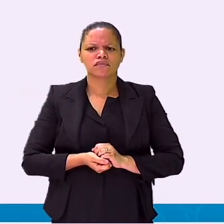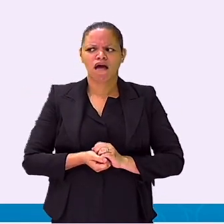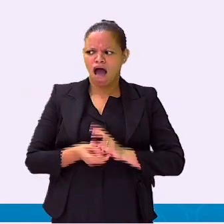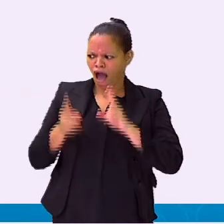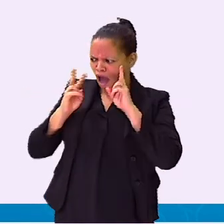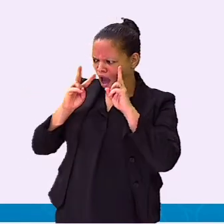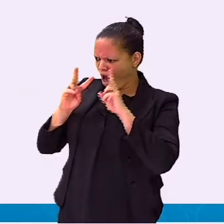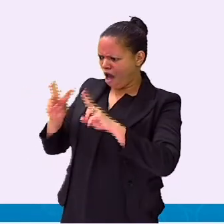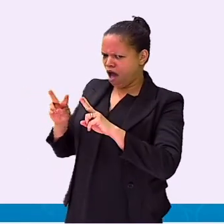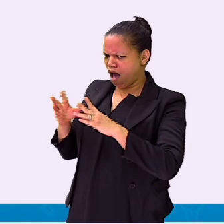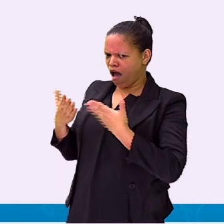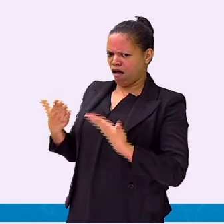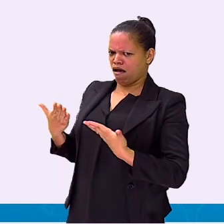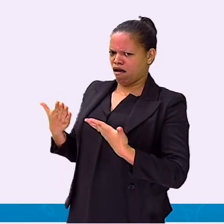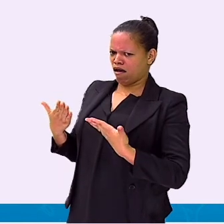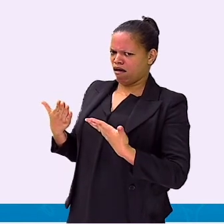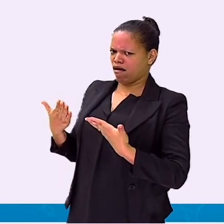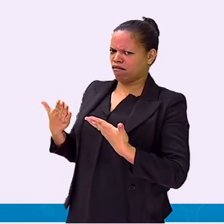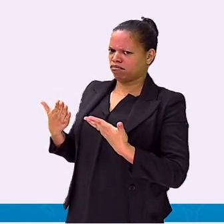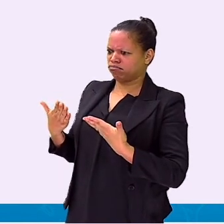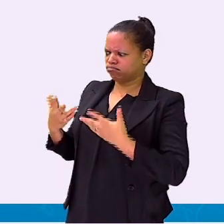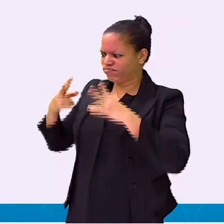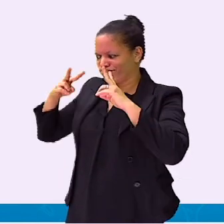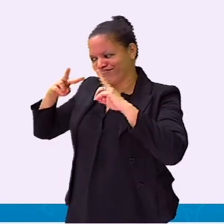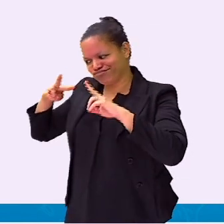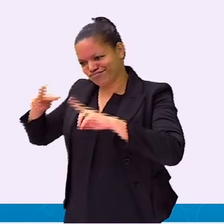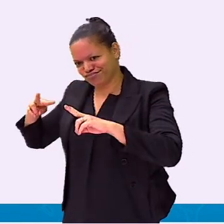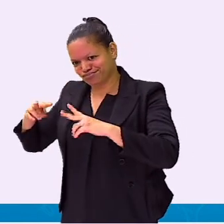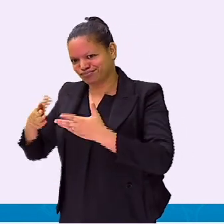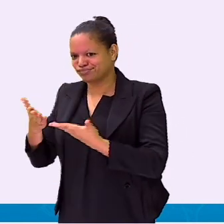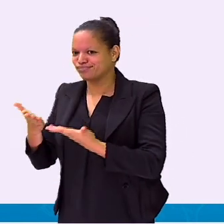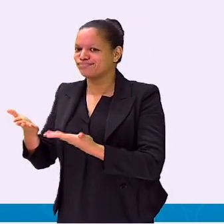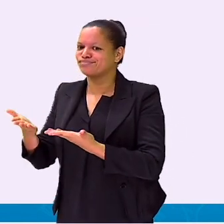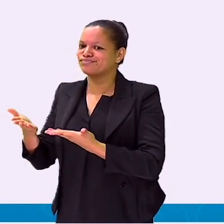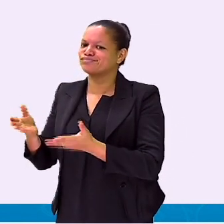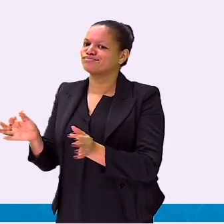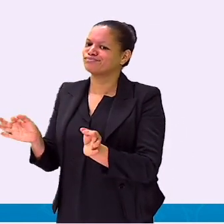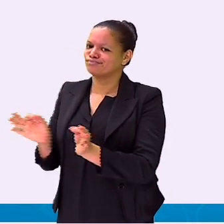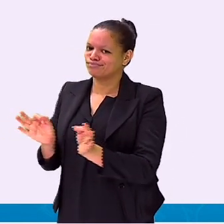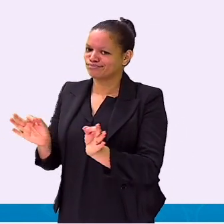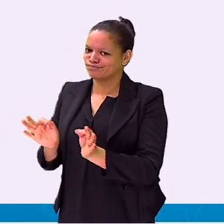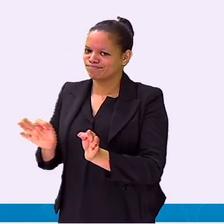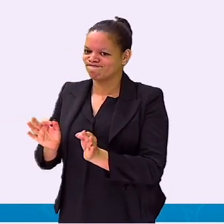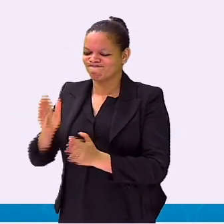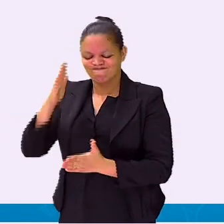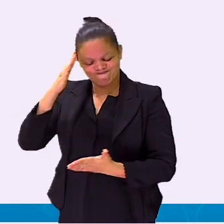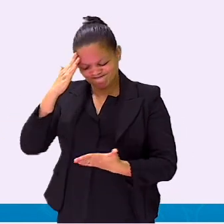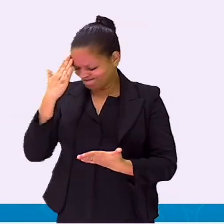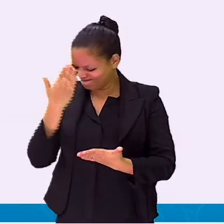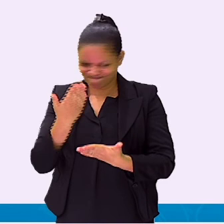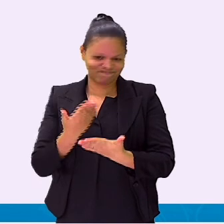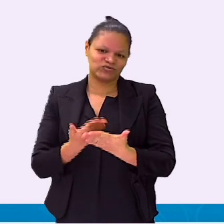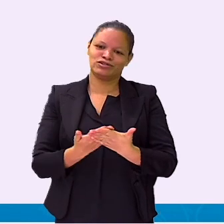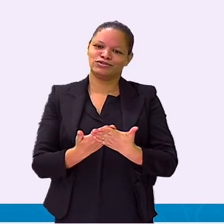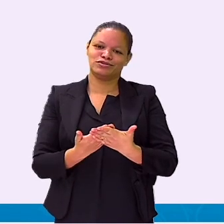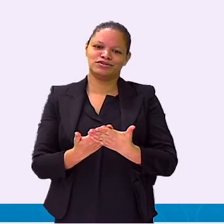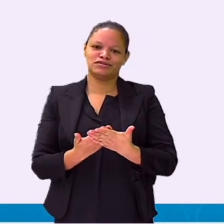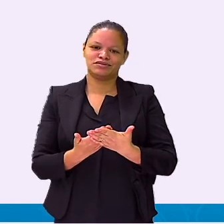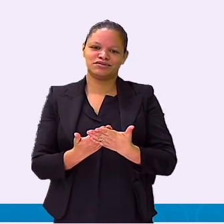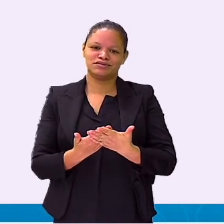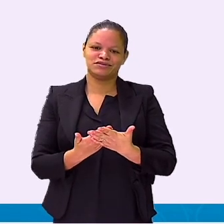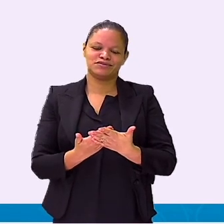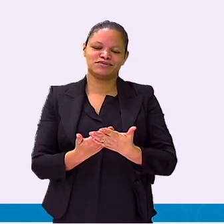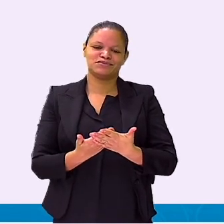Observe, olha para você ver. Não acredito,